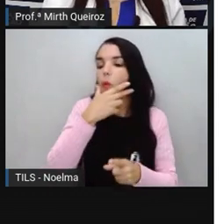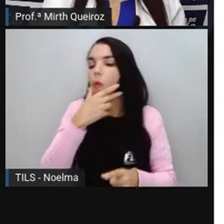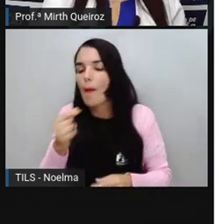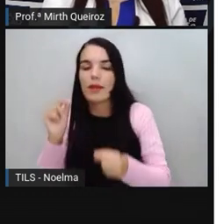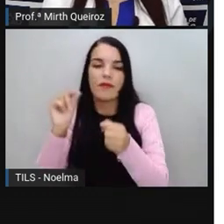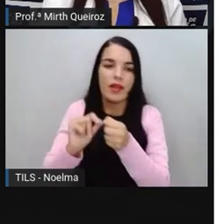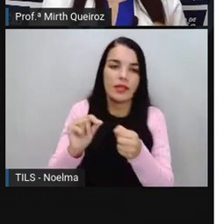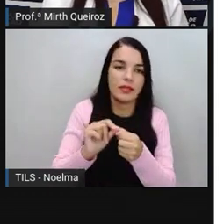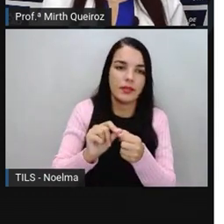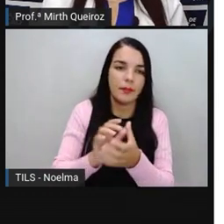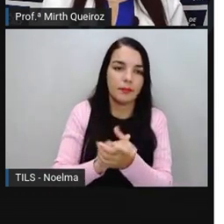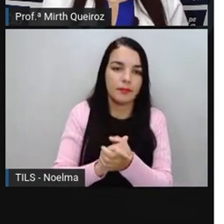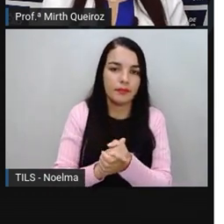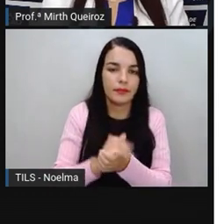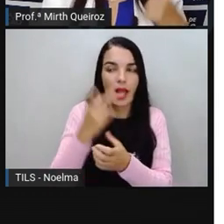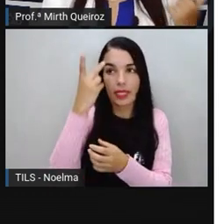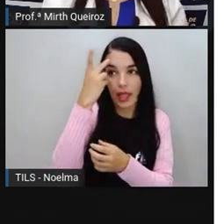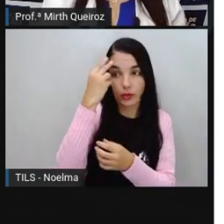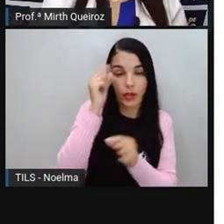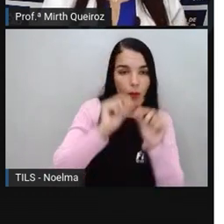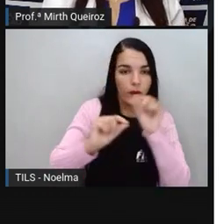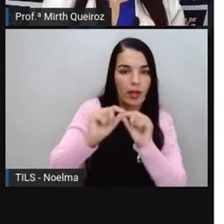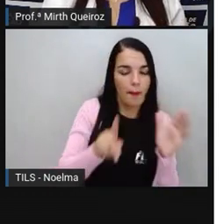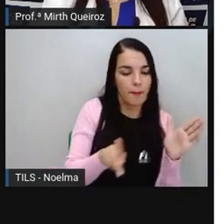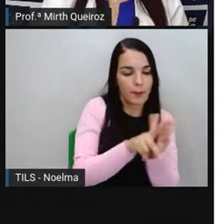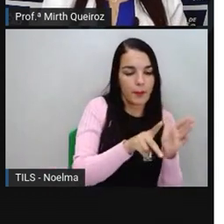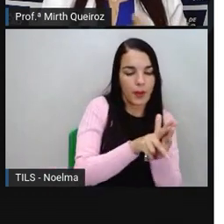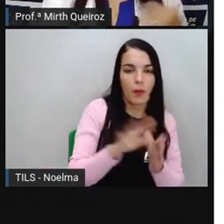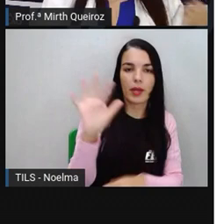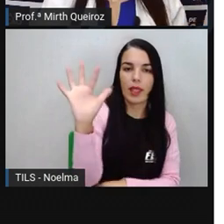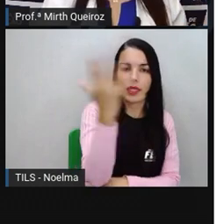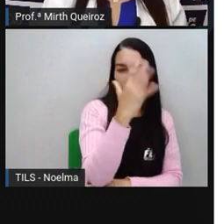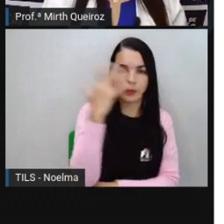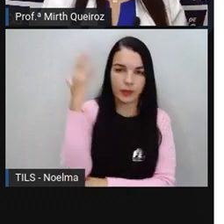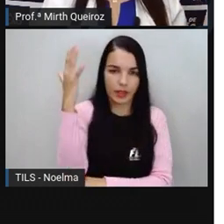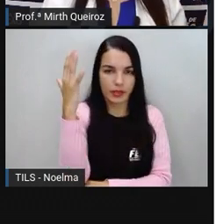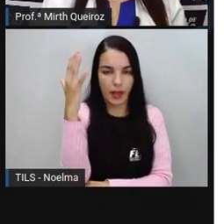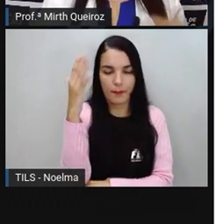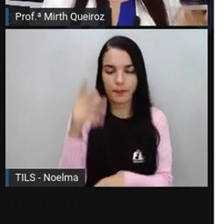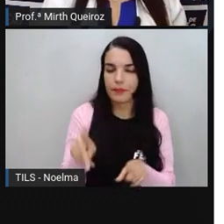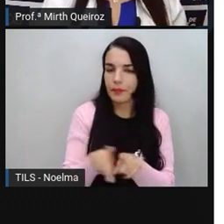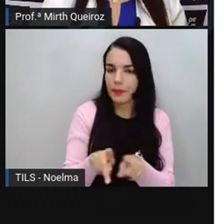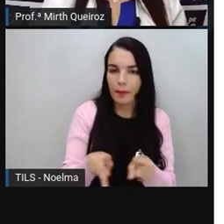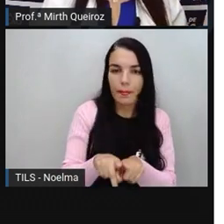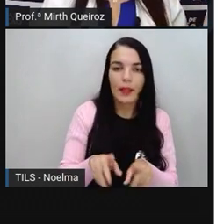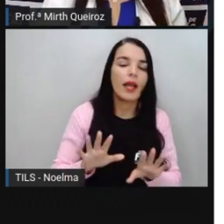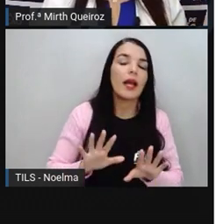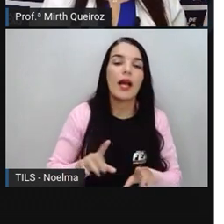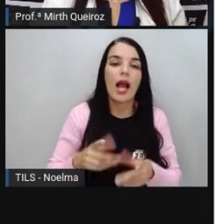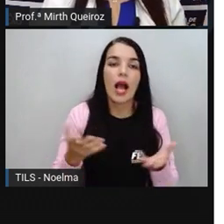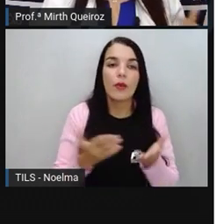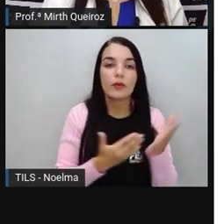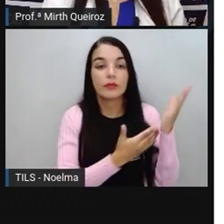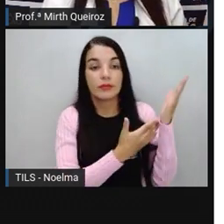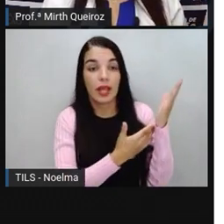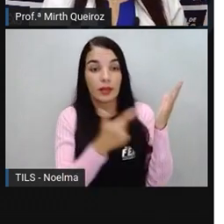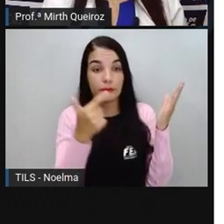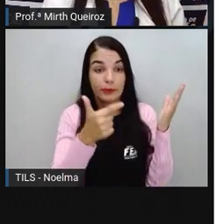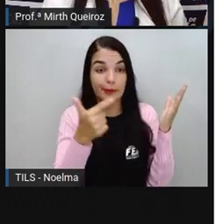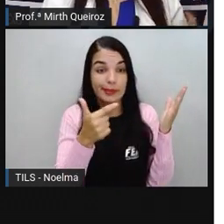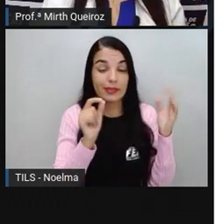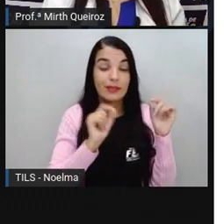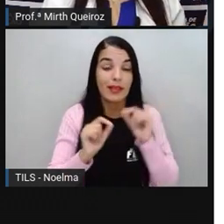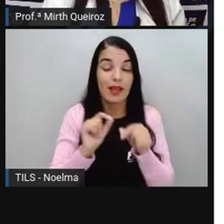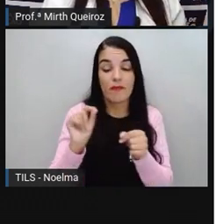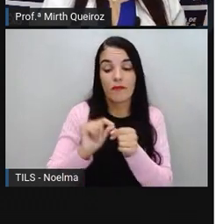pelo homem. Então, naturais são da própria natureza, né? De forma natural, como o próprio nome diz.